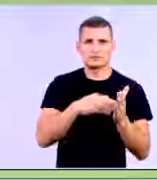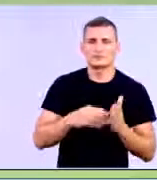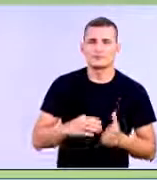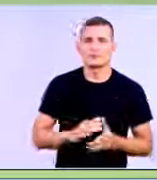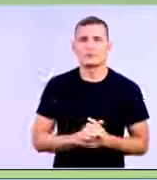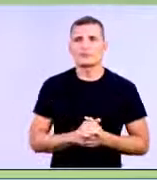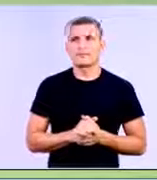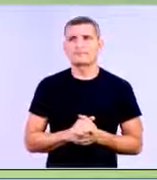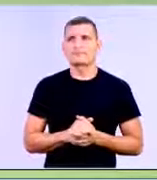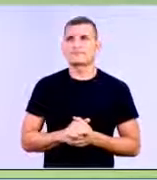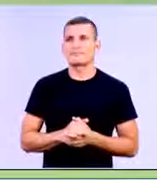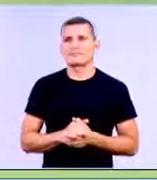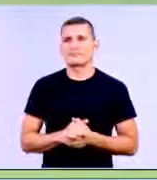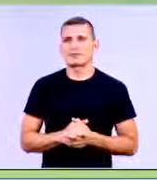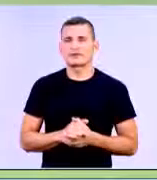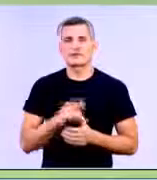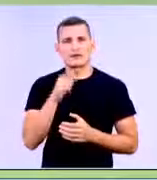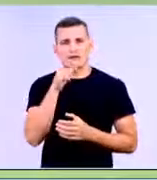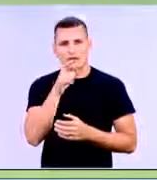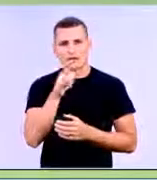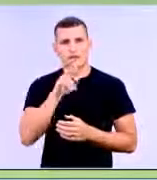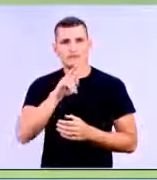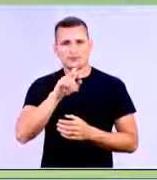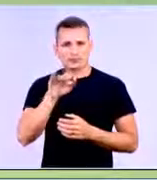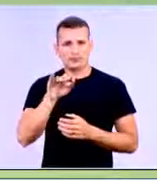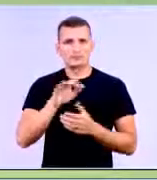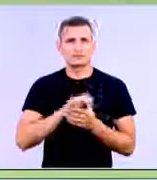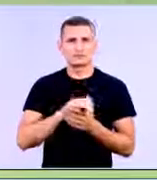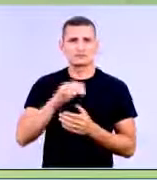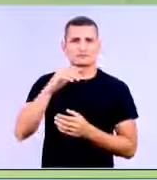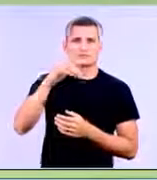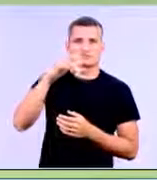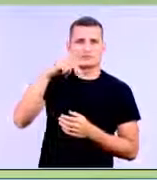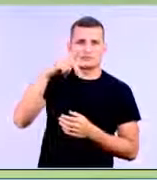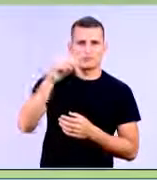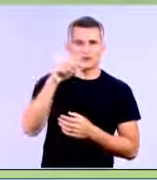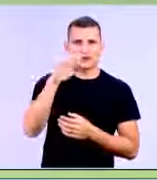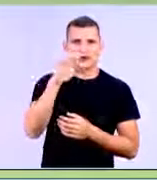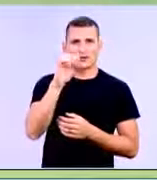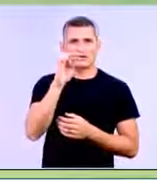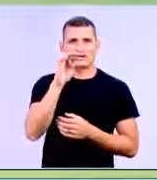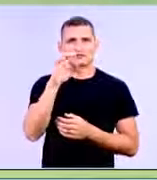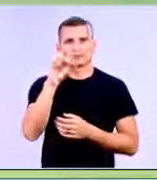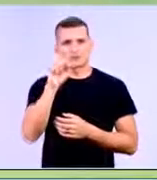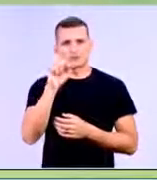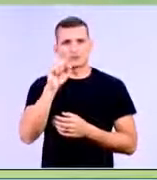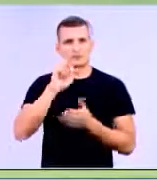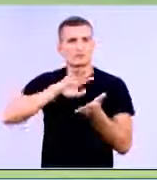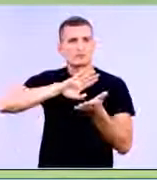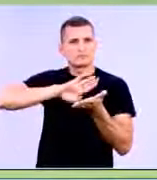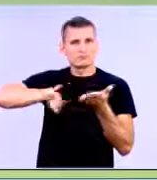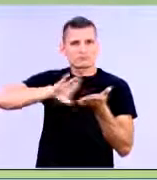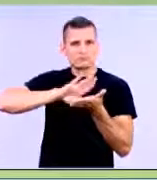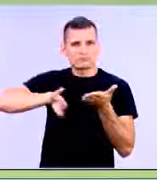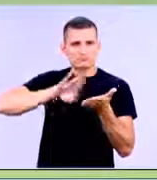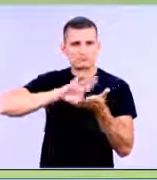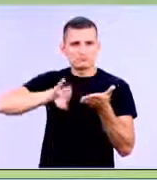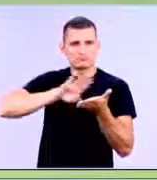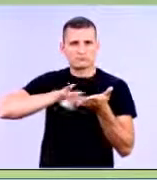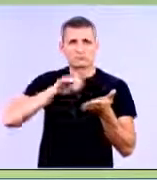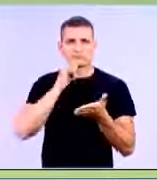diante disso, ele vai eliminar esses pacotes que não estiverem de acordo com os